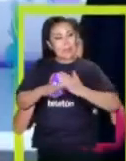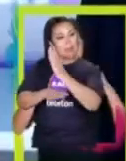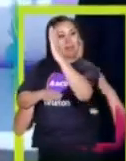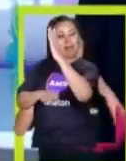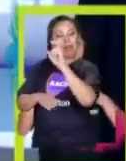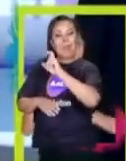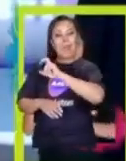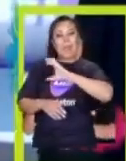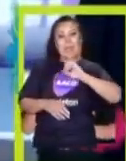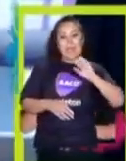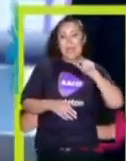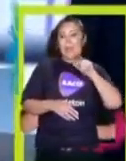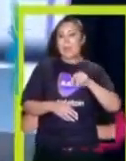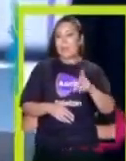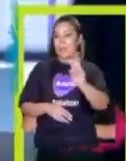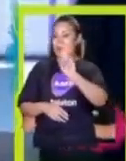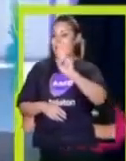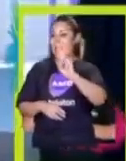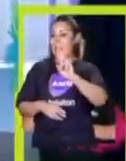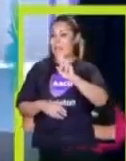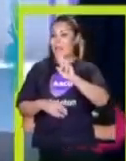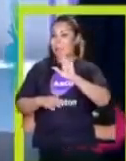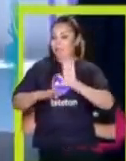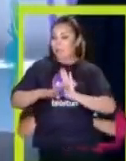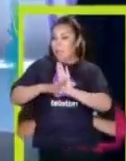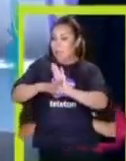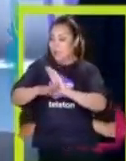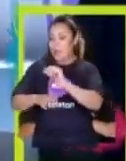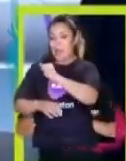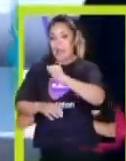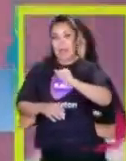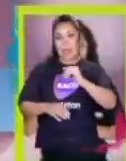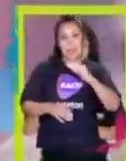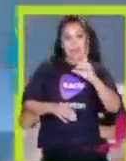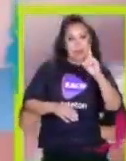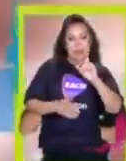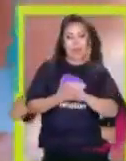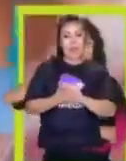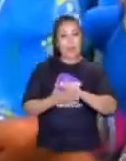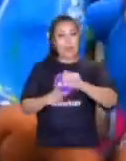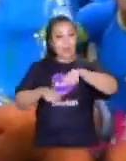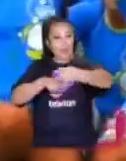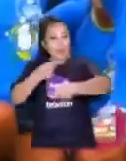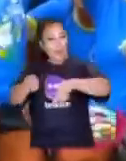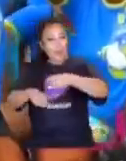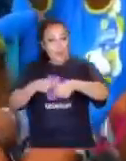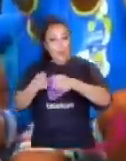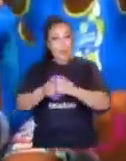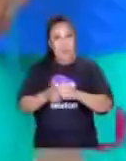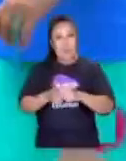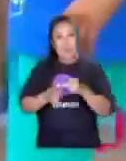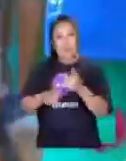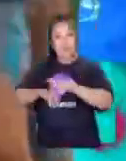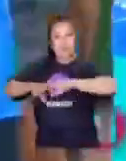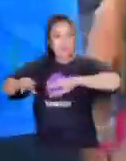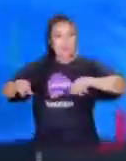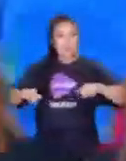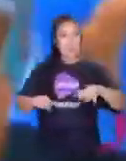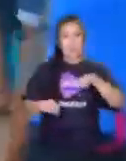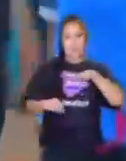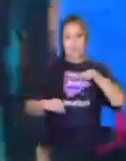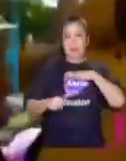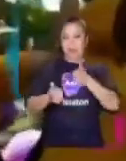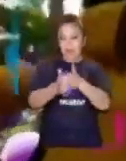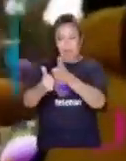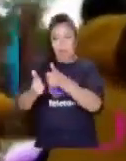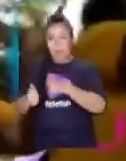de R$500 mil destinados à ACD, com doações provenientes das mais diversas cidades de São